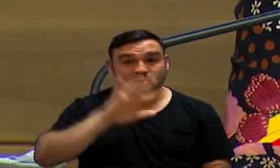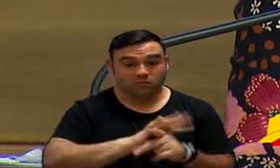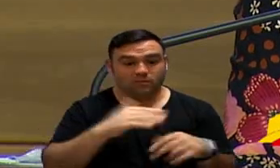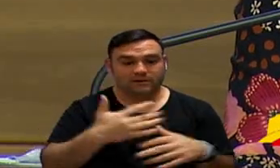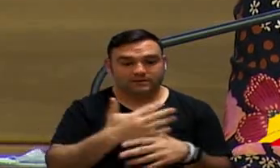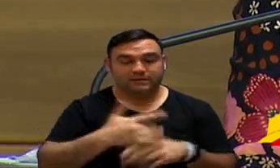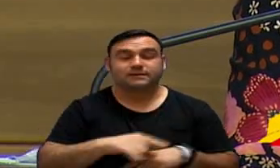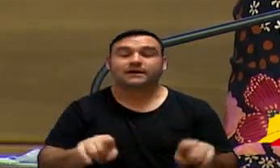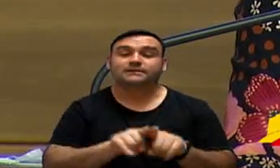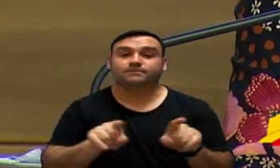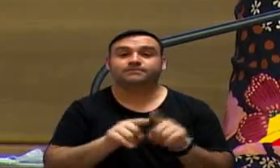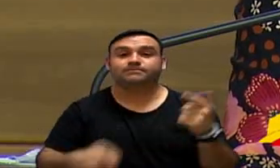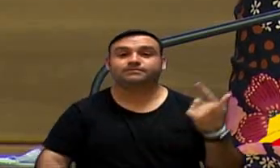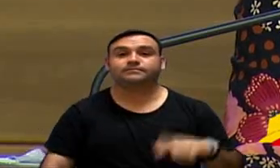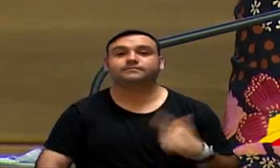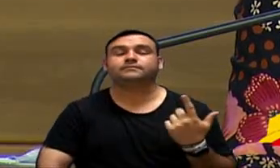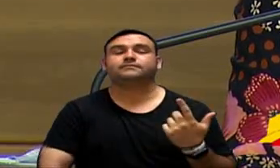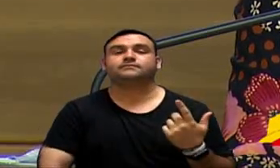cidade, e também